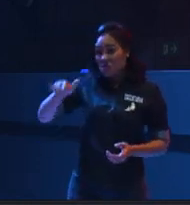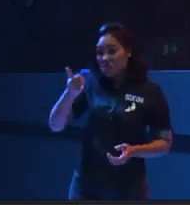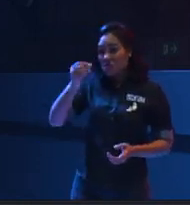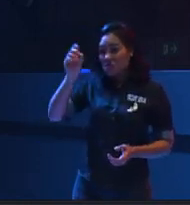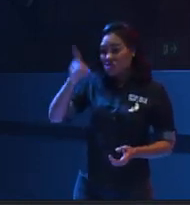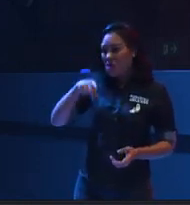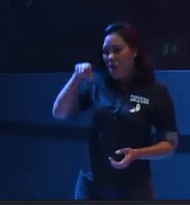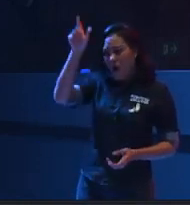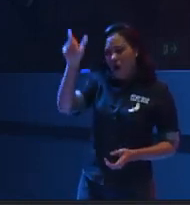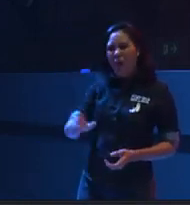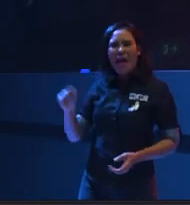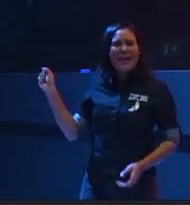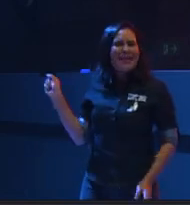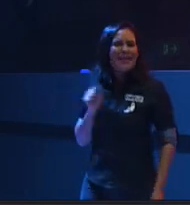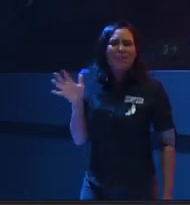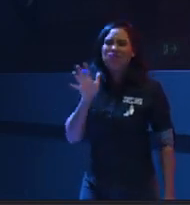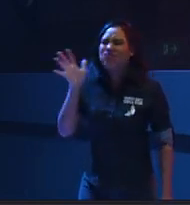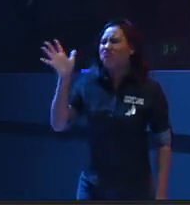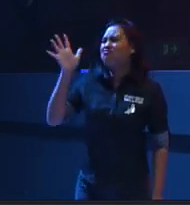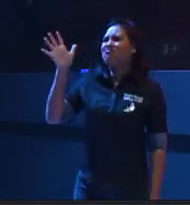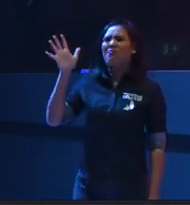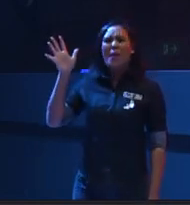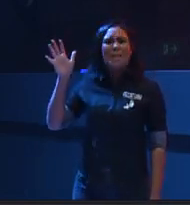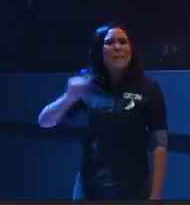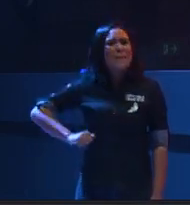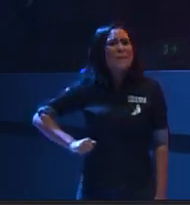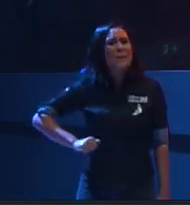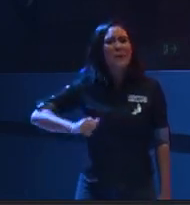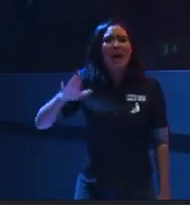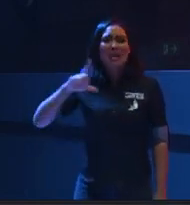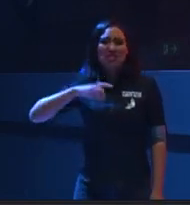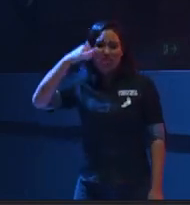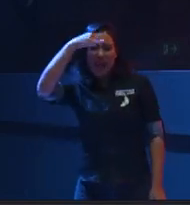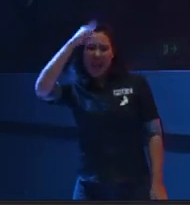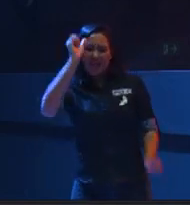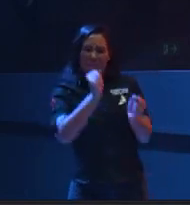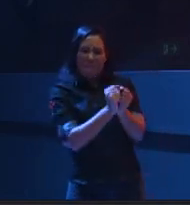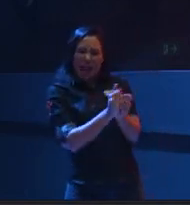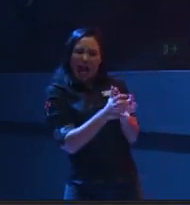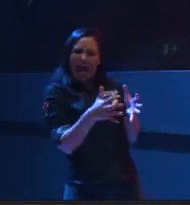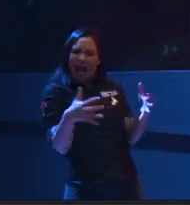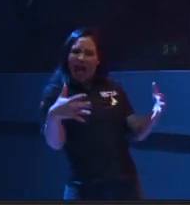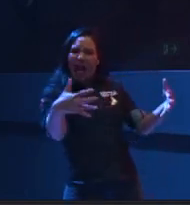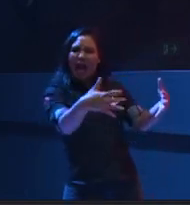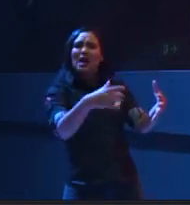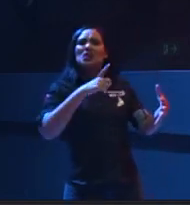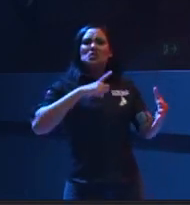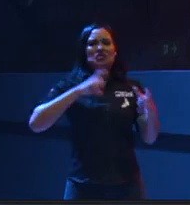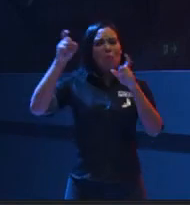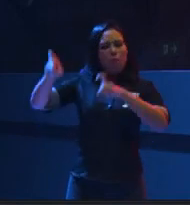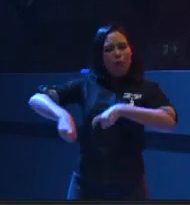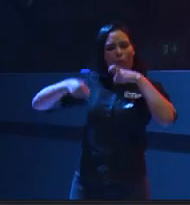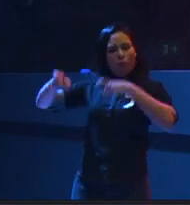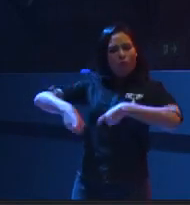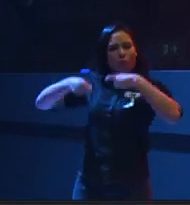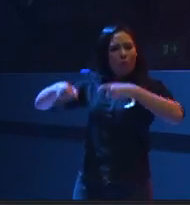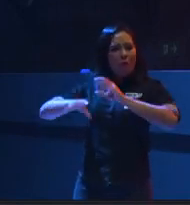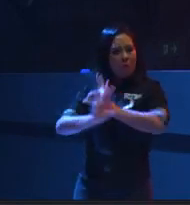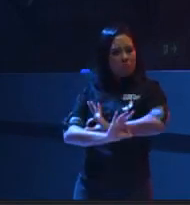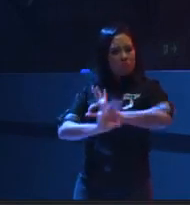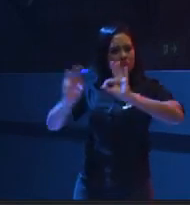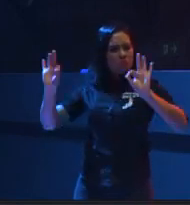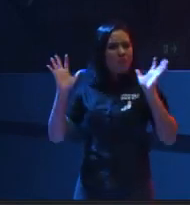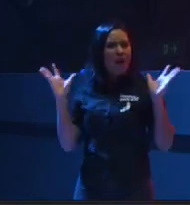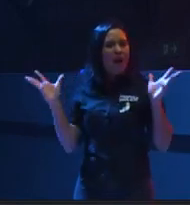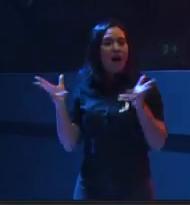rico do oriente rede tinha gado desde a plantação ele tinha tudo mas